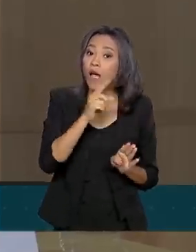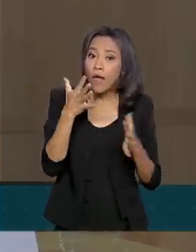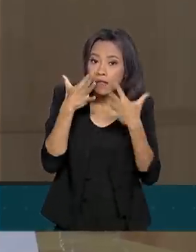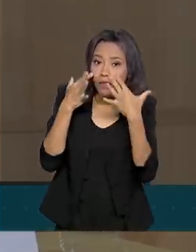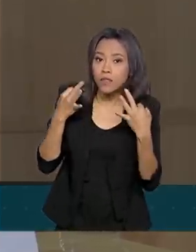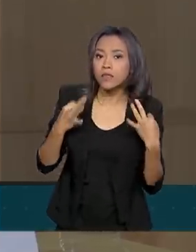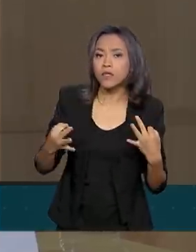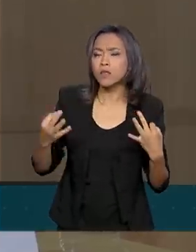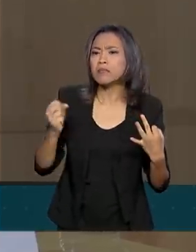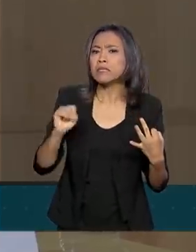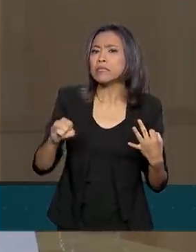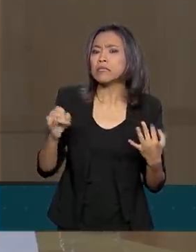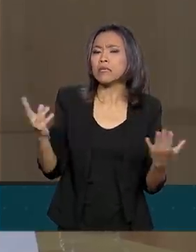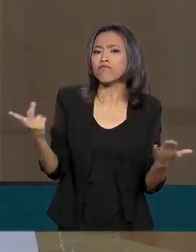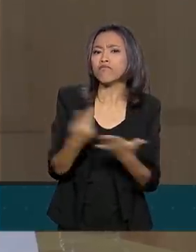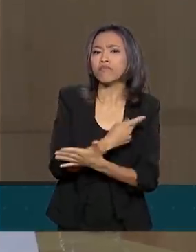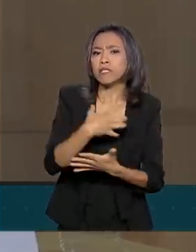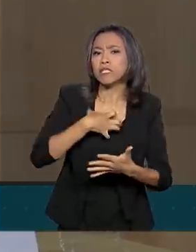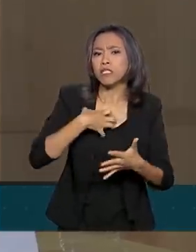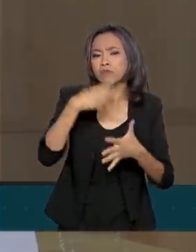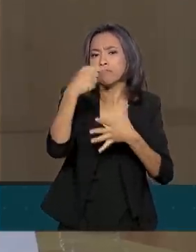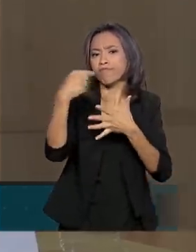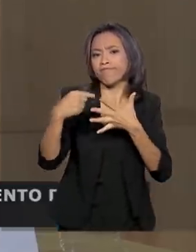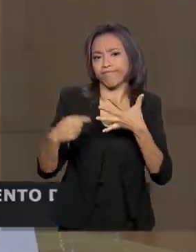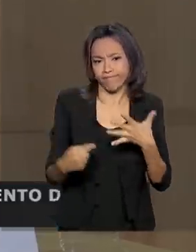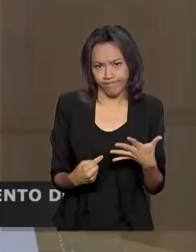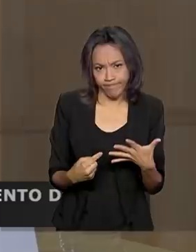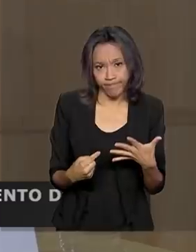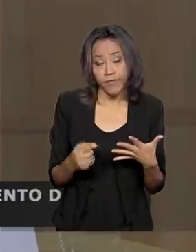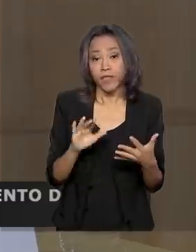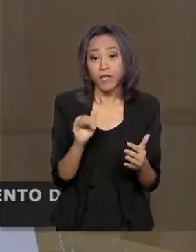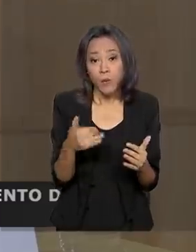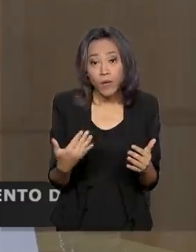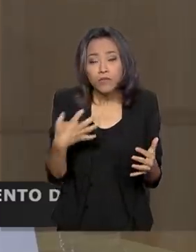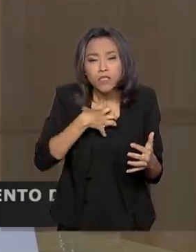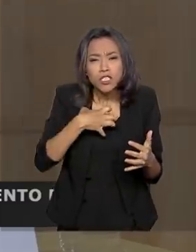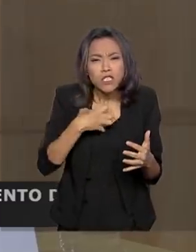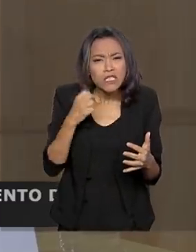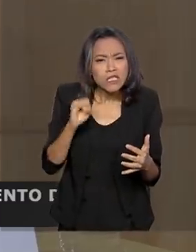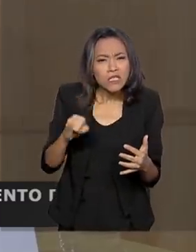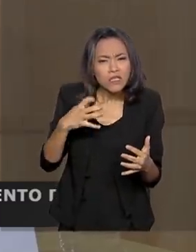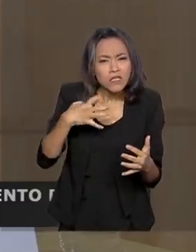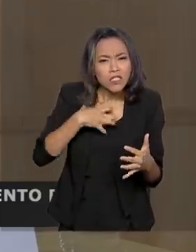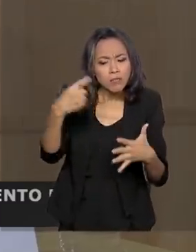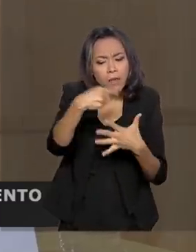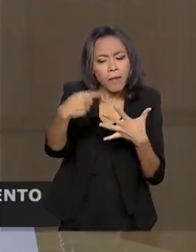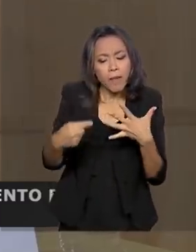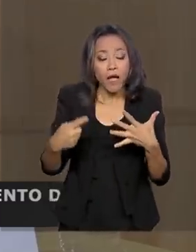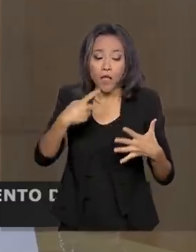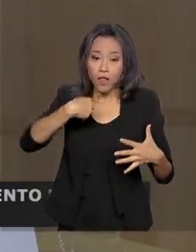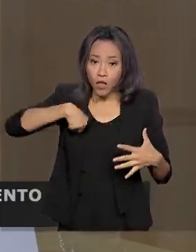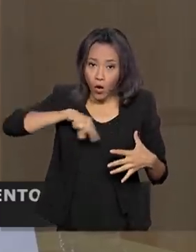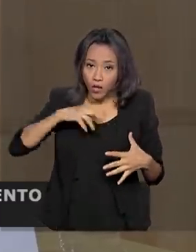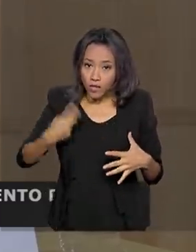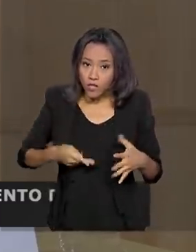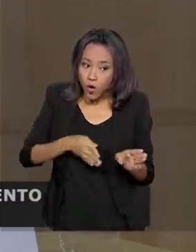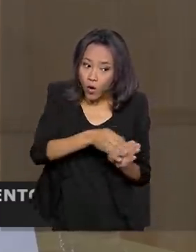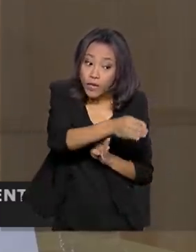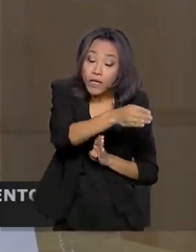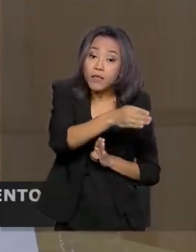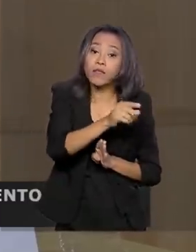sintomatologia e não, quando tiver a sintomatologia, que nós orientamos, nós